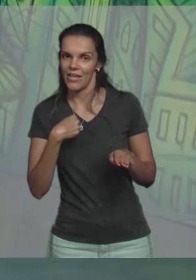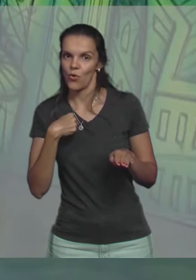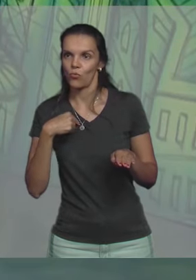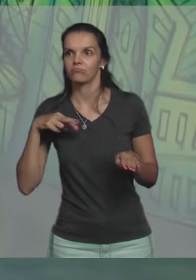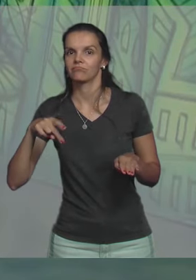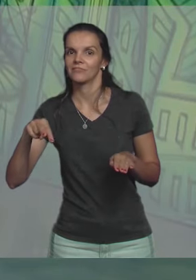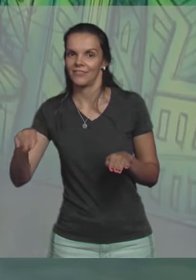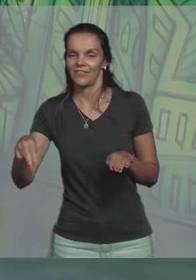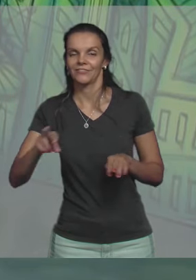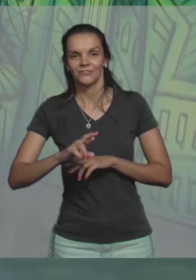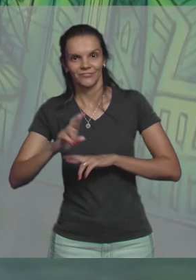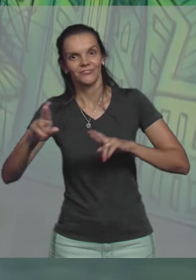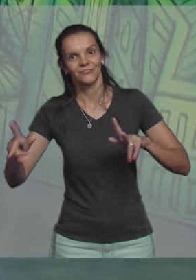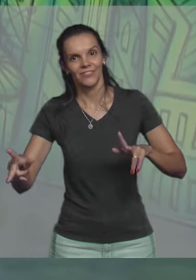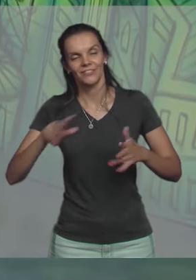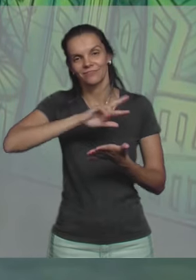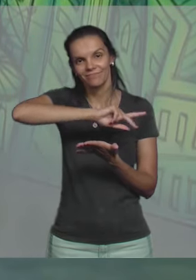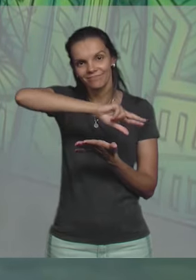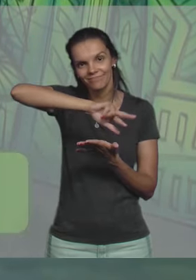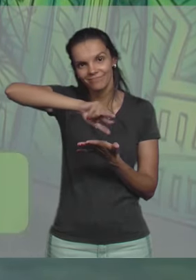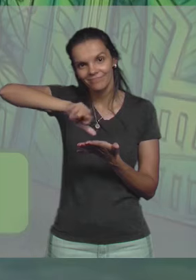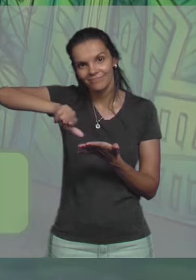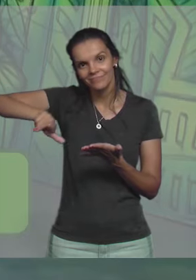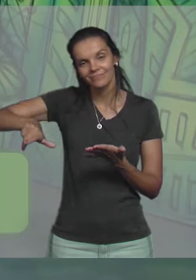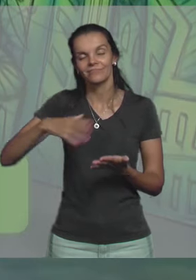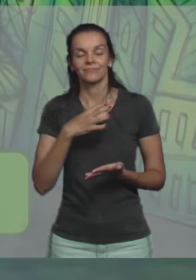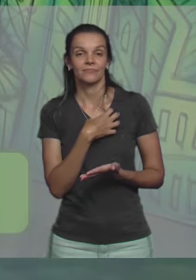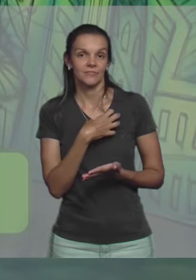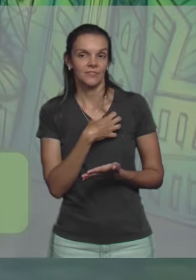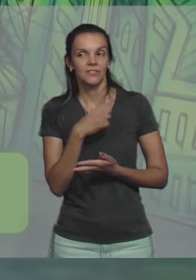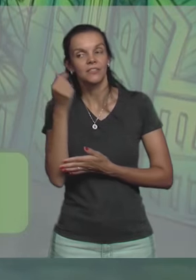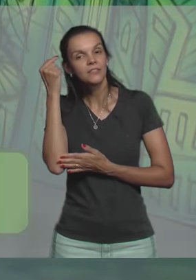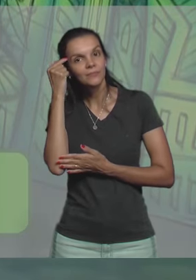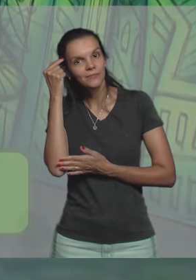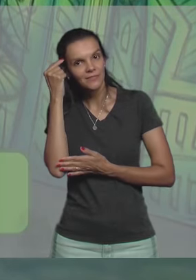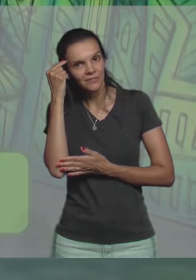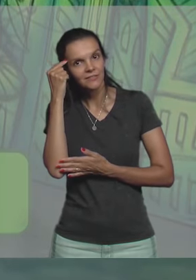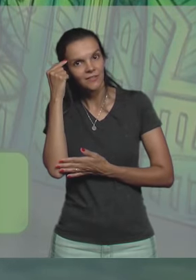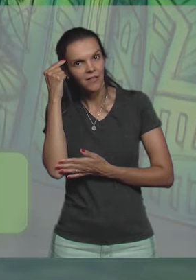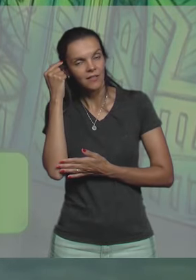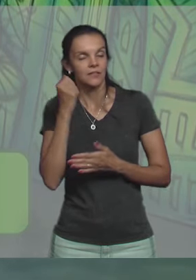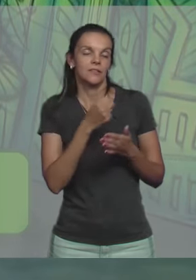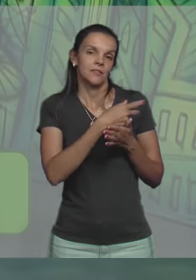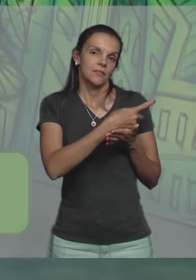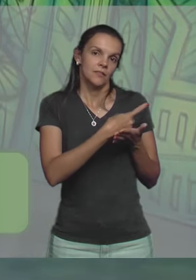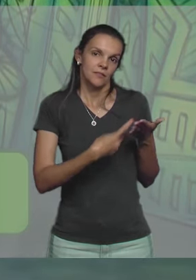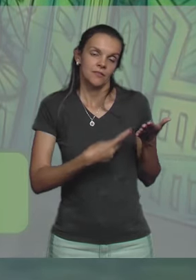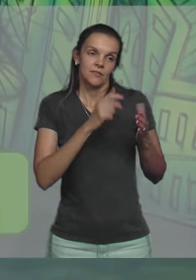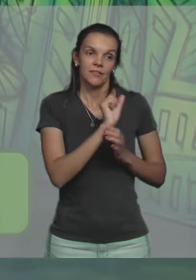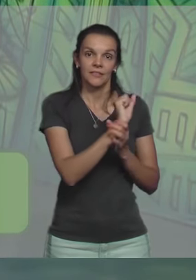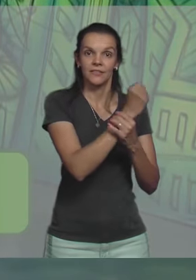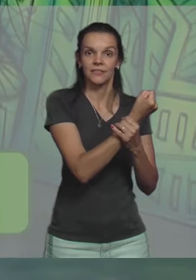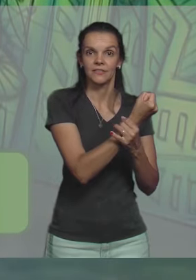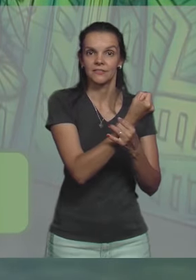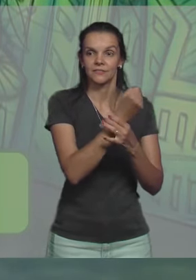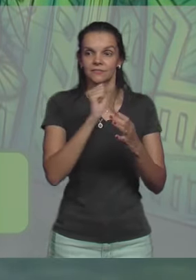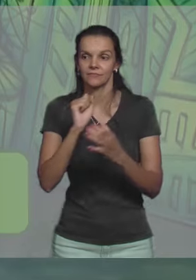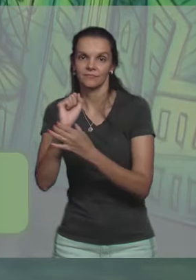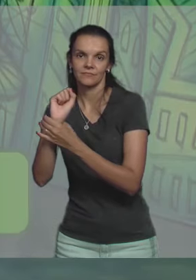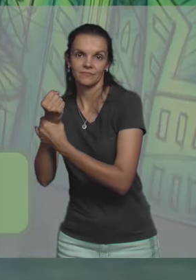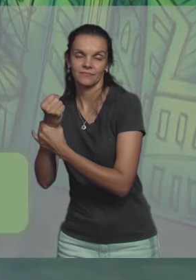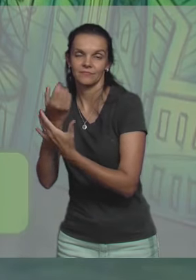pedestre. Então, a gente está exercitando diversas situações. E nós temos que pensar, enquanto planejadores, na segurança de todos, não só